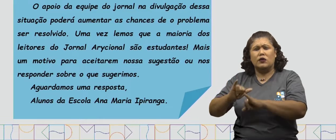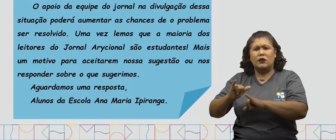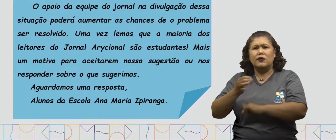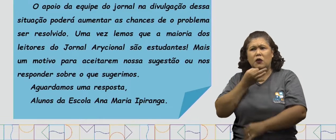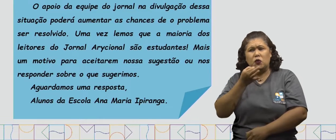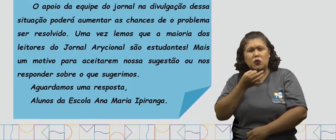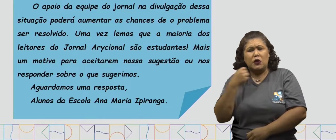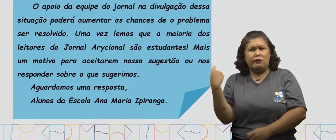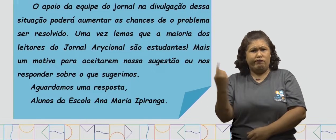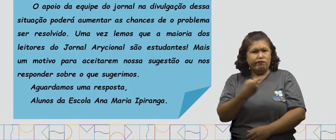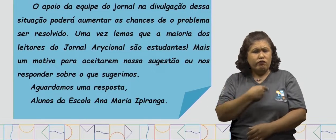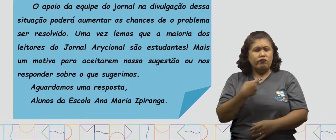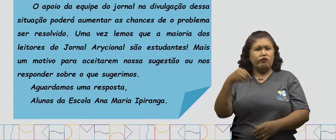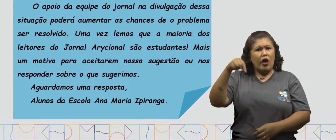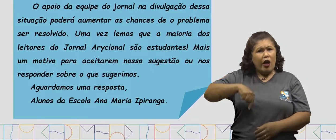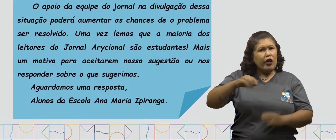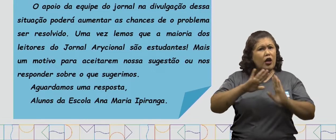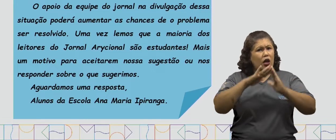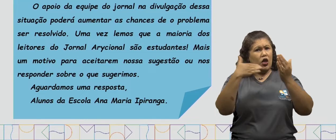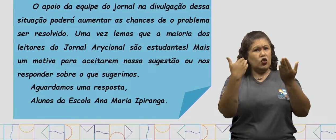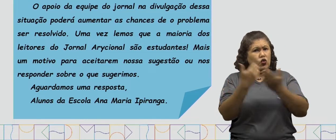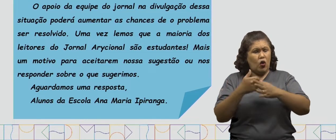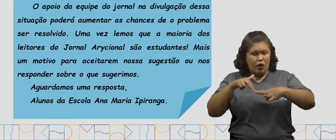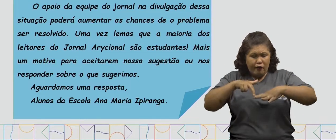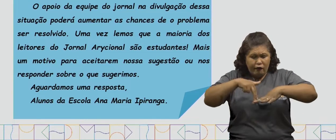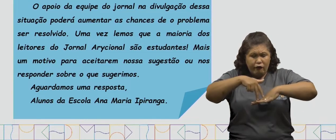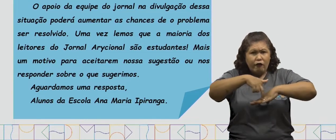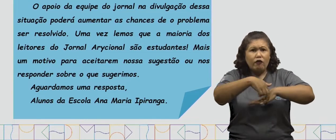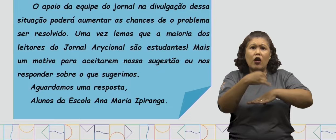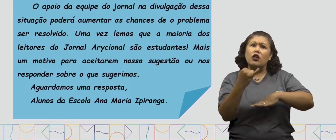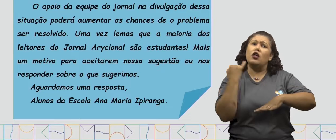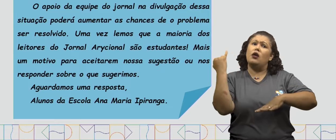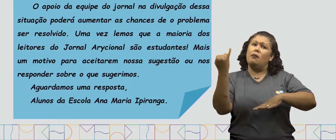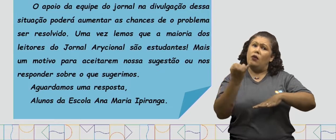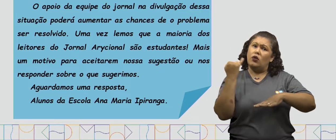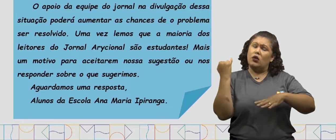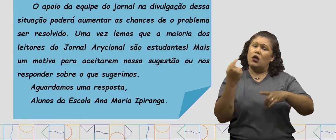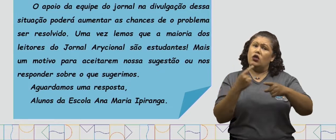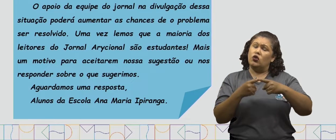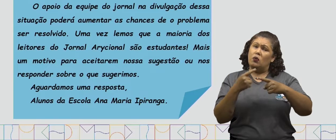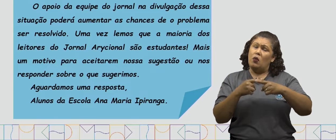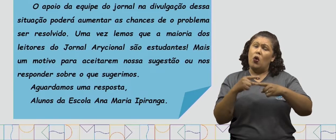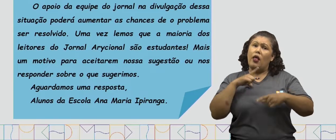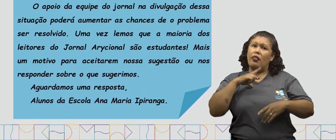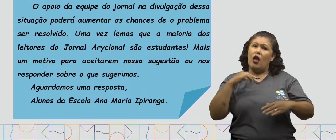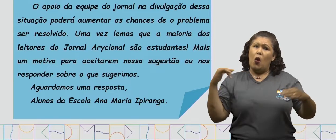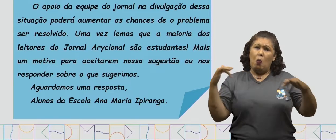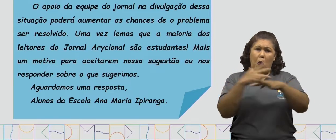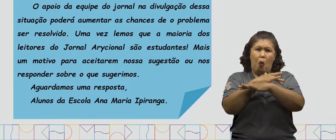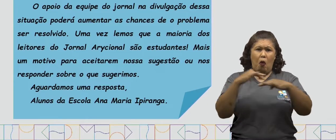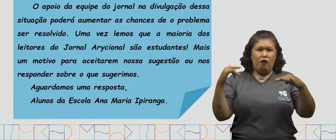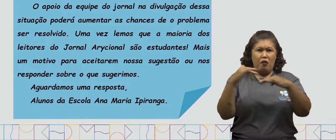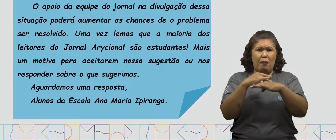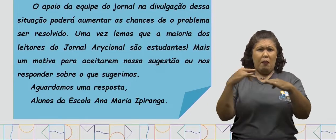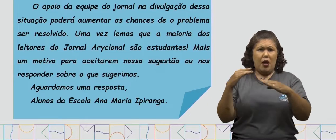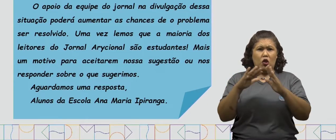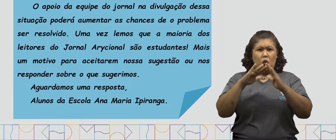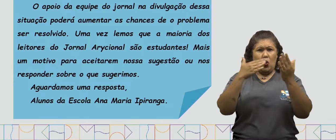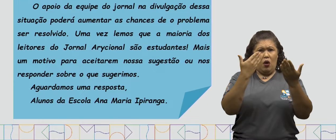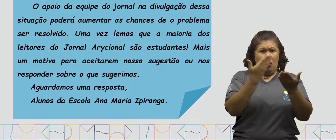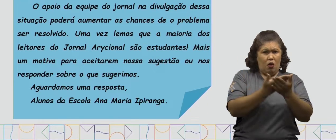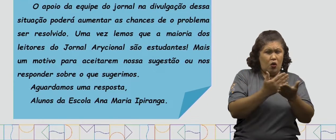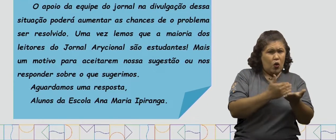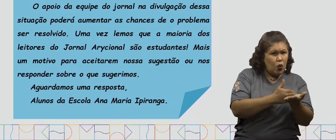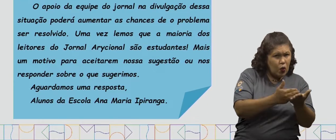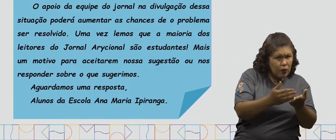de notícia. Aqui onde estudamos, a faixa de pedestre é muito importante, pois há sempre aquele movimento na hora da entrada